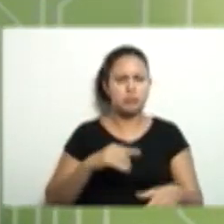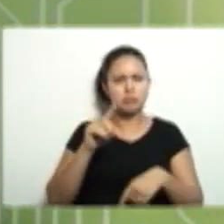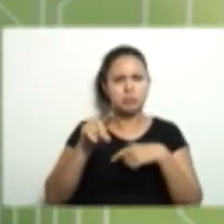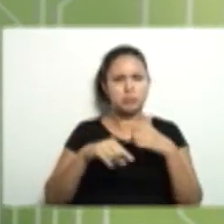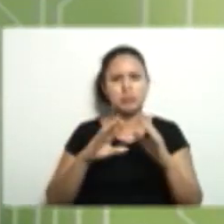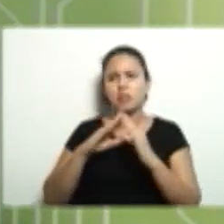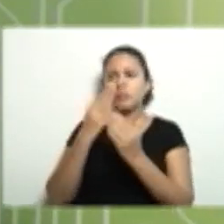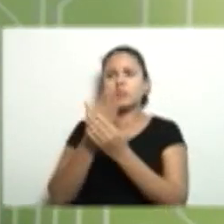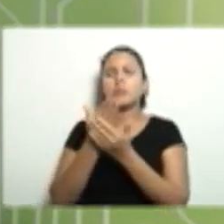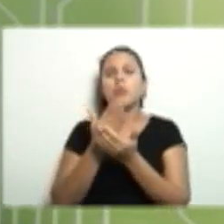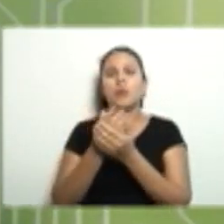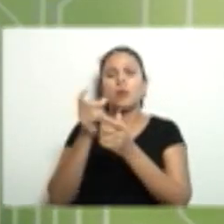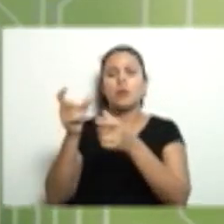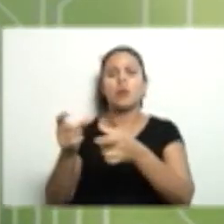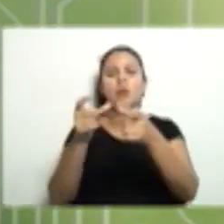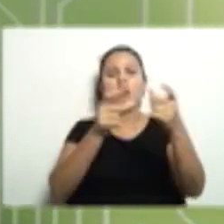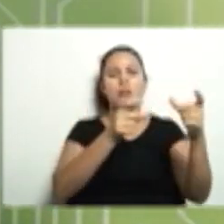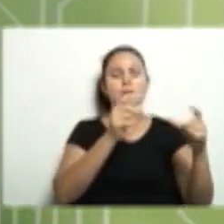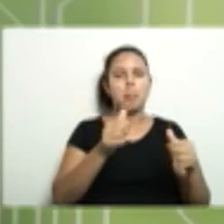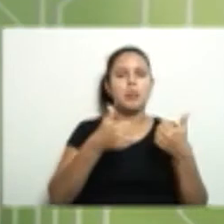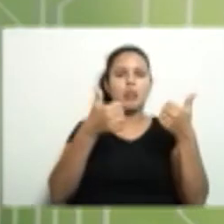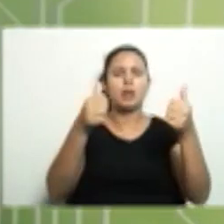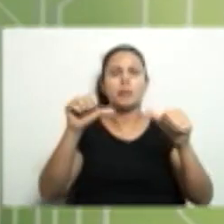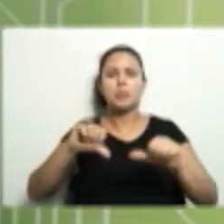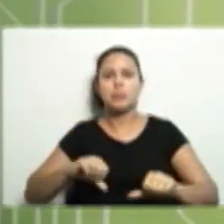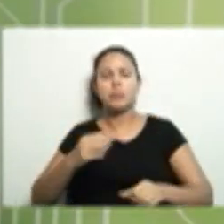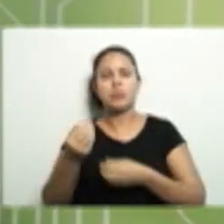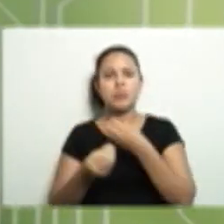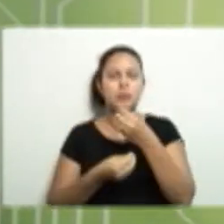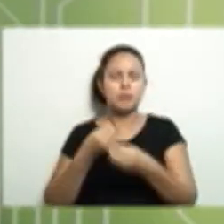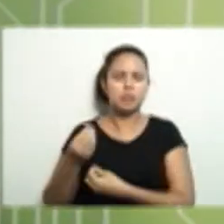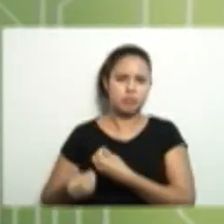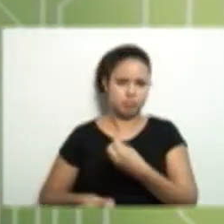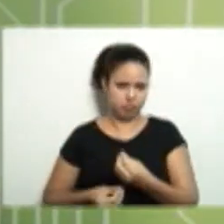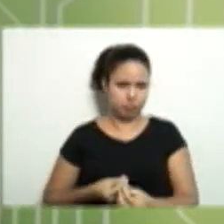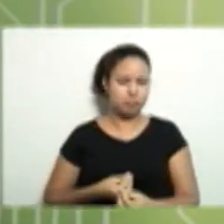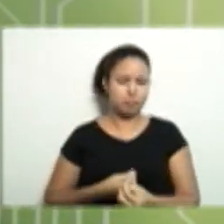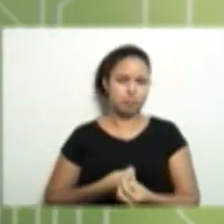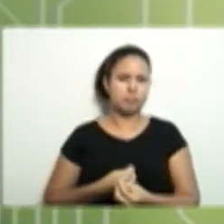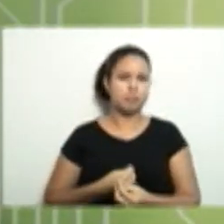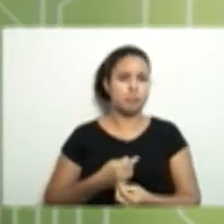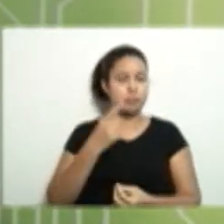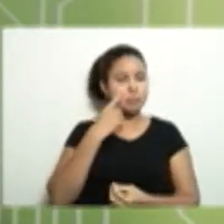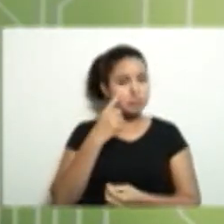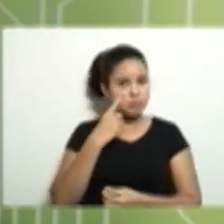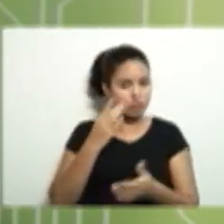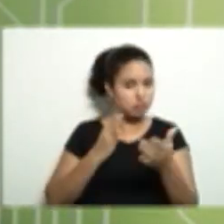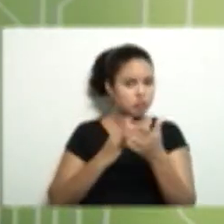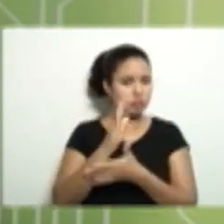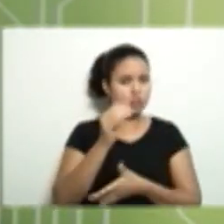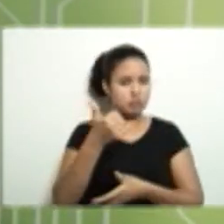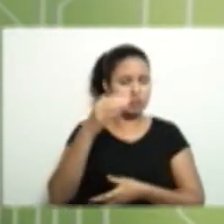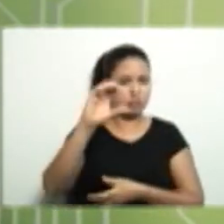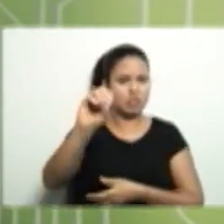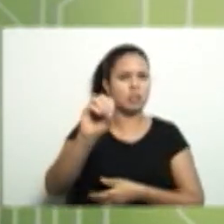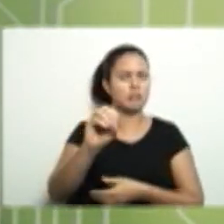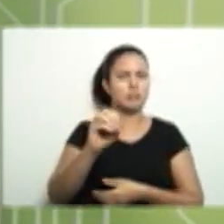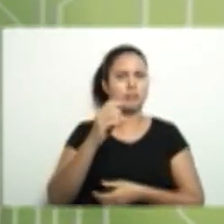E a gente quer ver quem foi melhor, a gente quer ver quem tirou as melhores notas. Queremos ver só notão aí nessa disciplina,